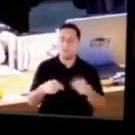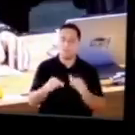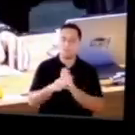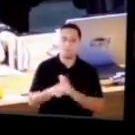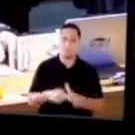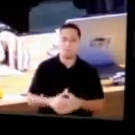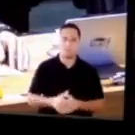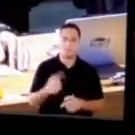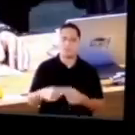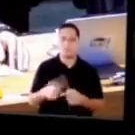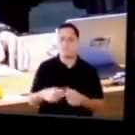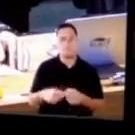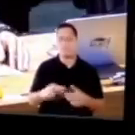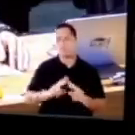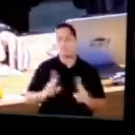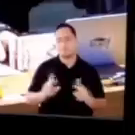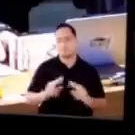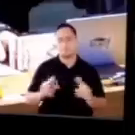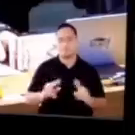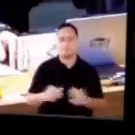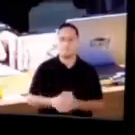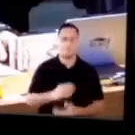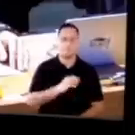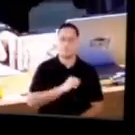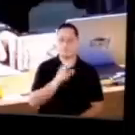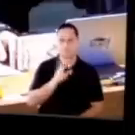conservadorismo que ele não é patriotismo